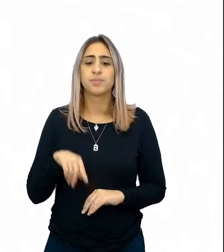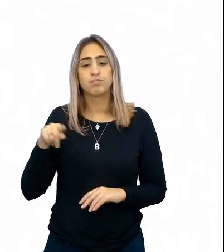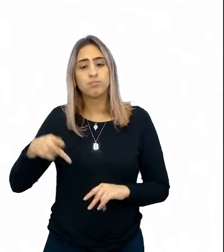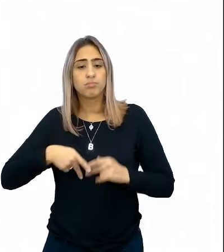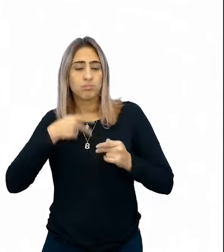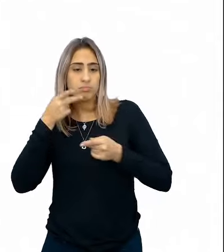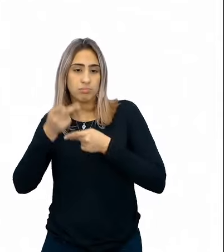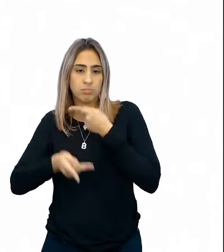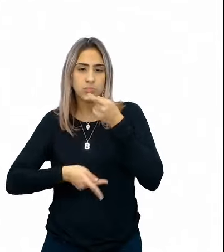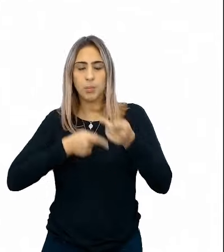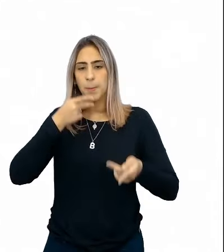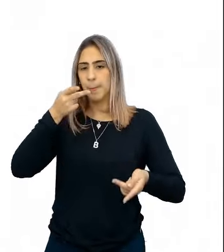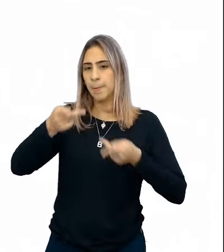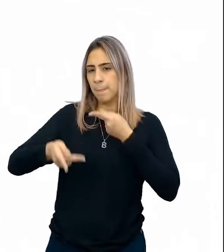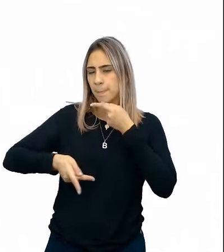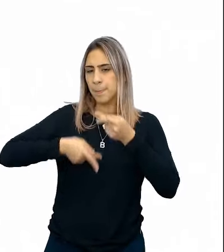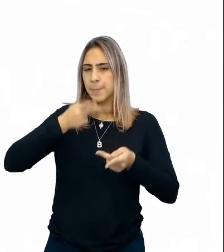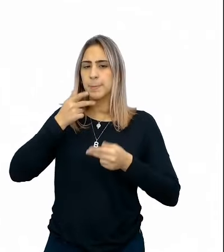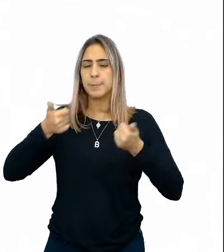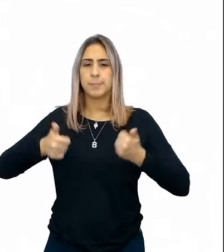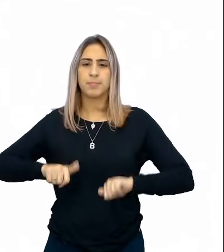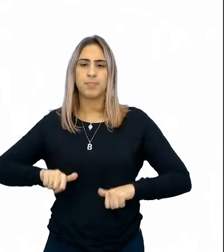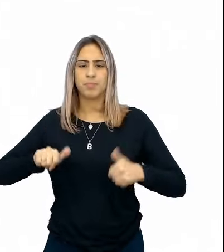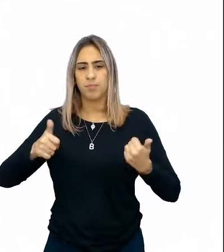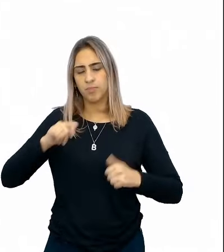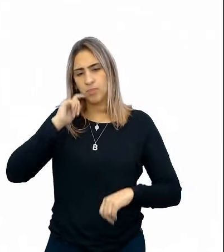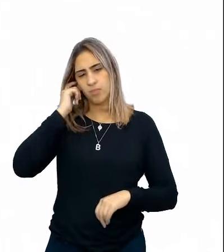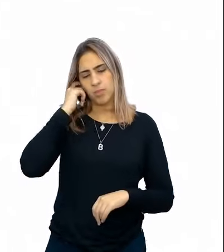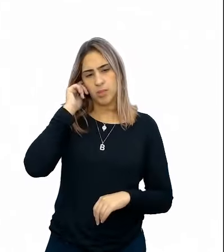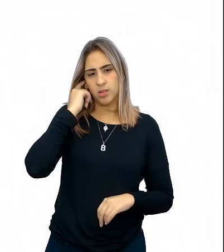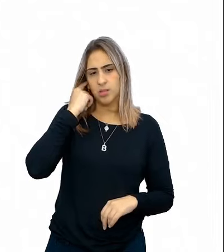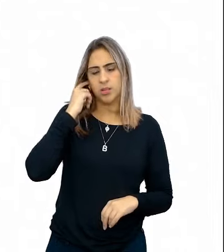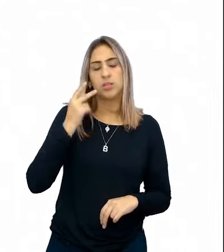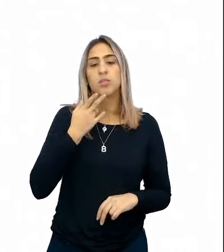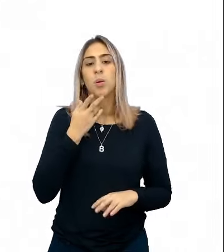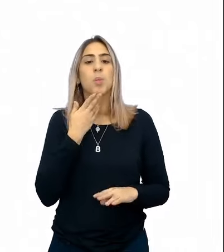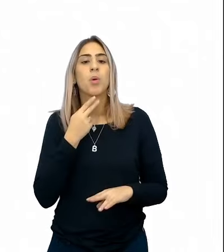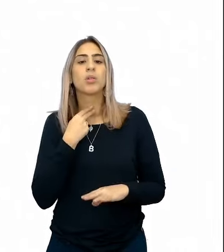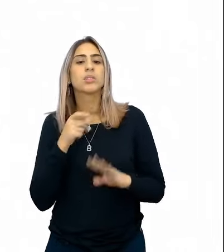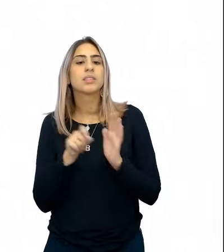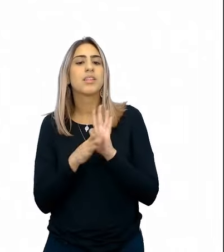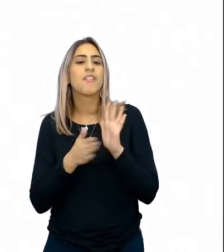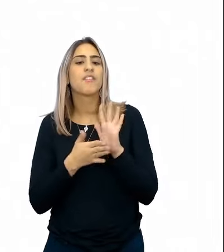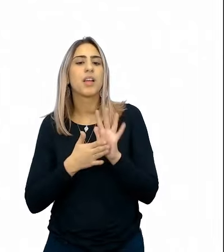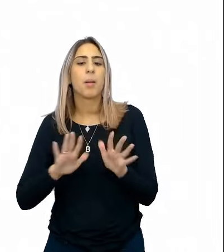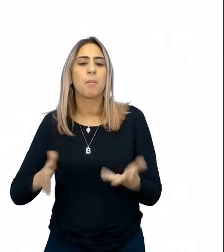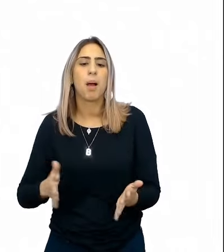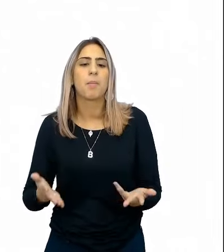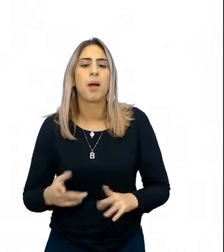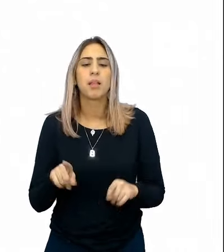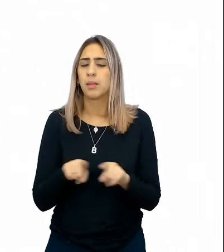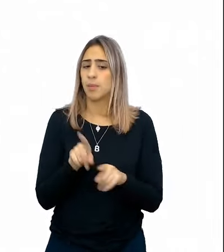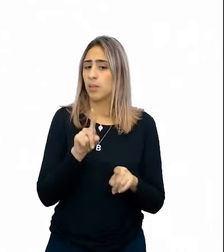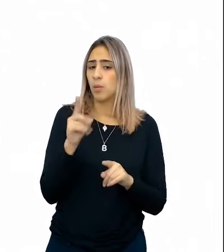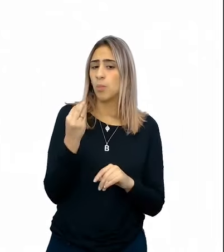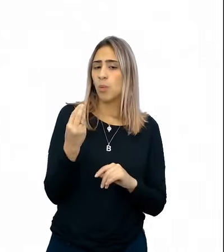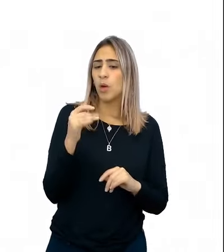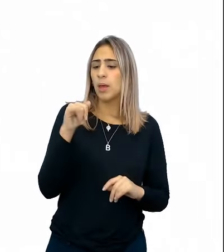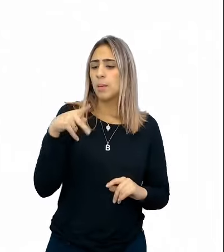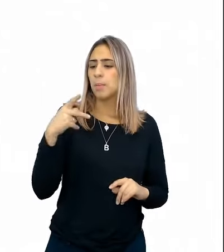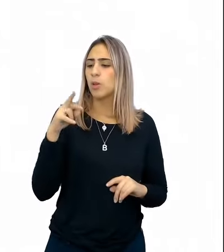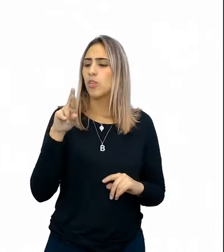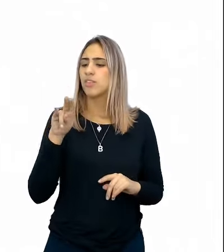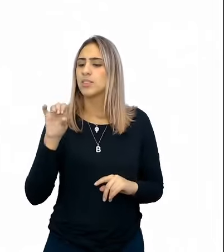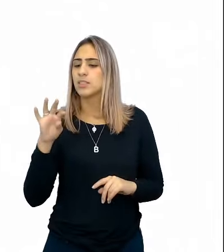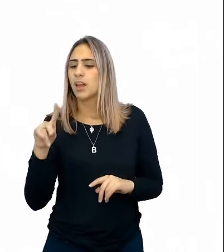diz que a avaliação não pode ser feita esporádica e nem tampouco improvisada. Ela